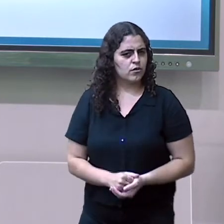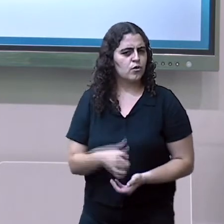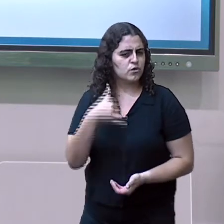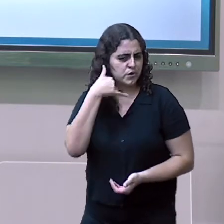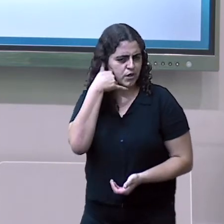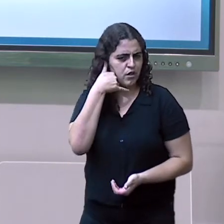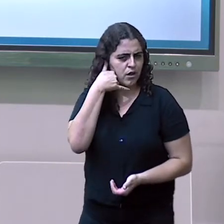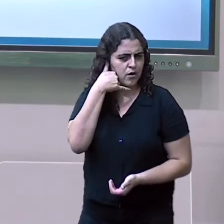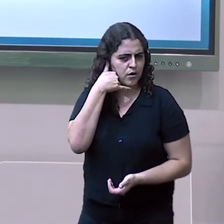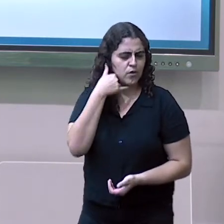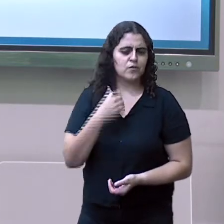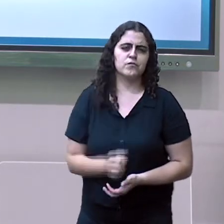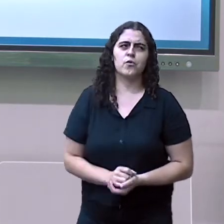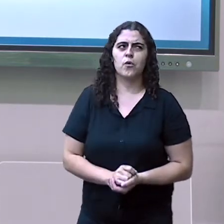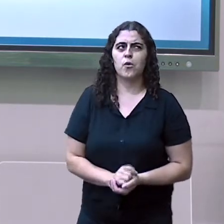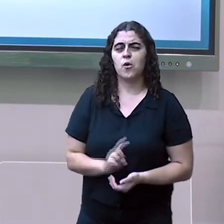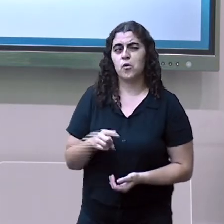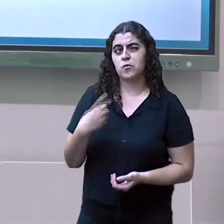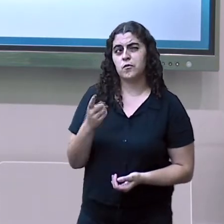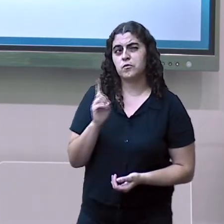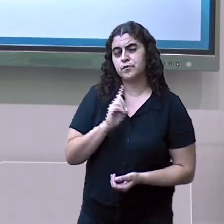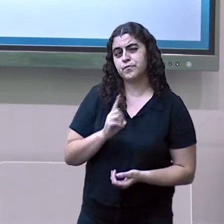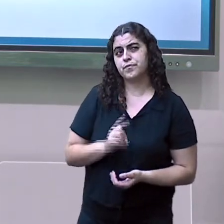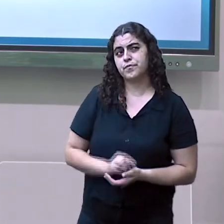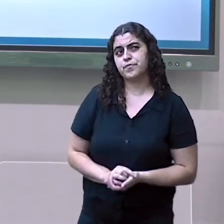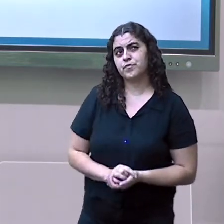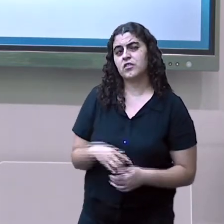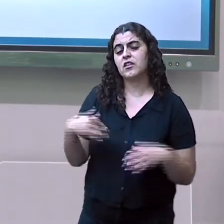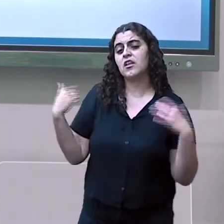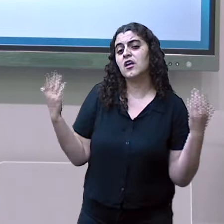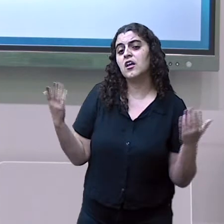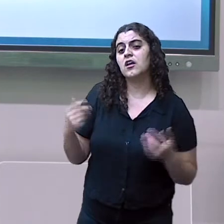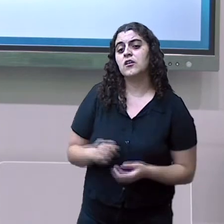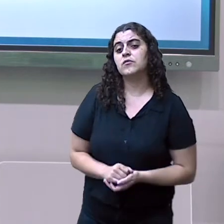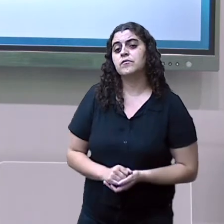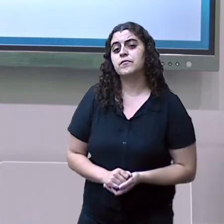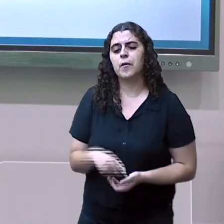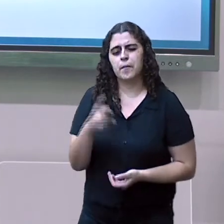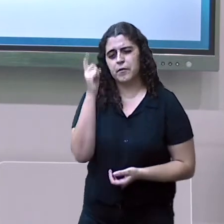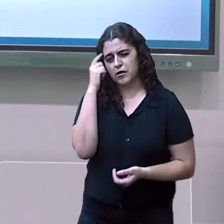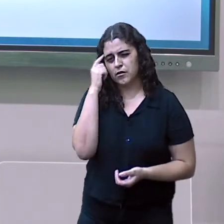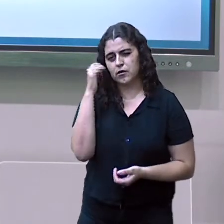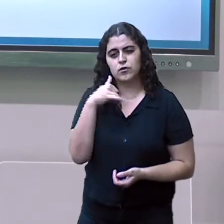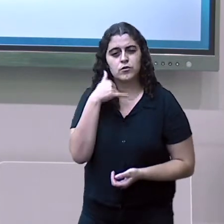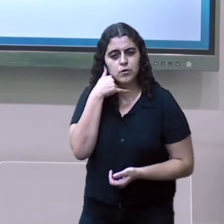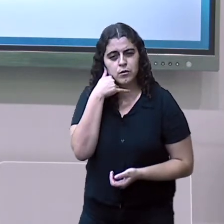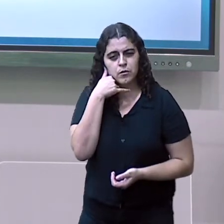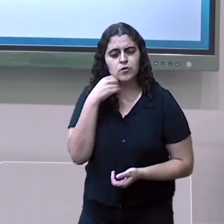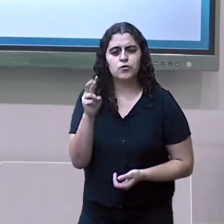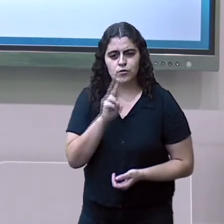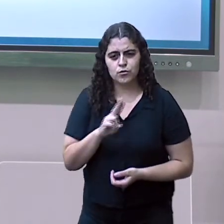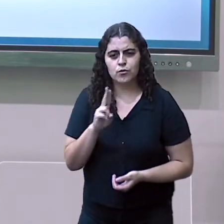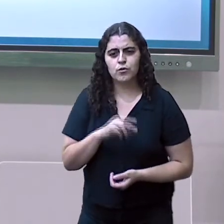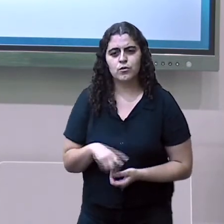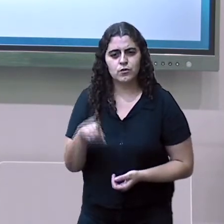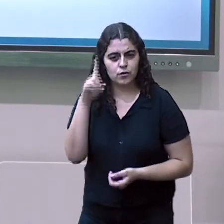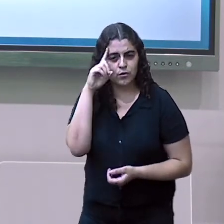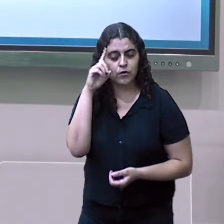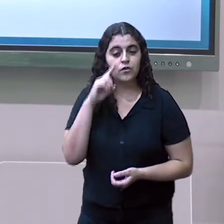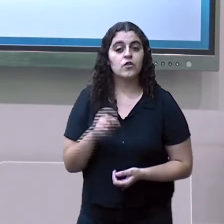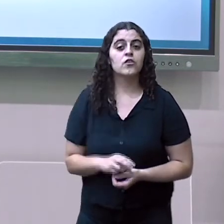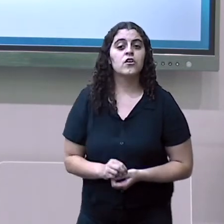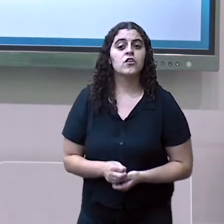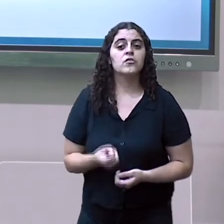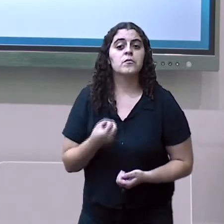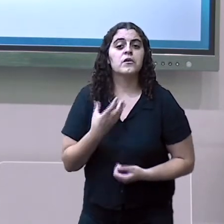professora. Quem concorda que utilizamos muito o celular? E utilizamos o celular para expressarmos